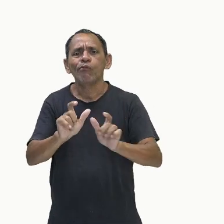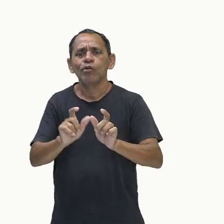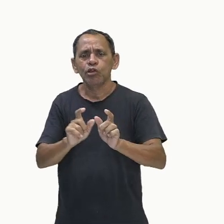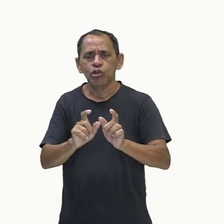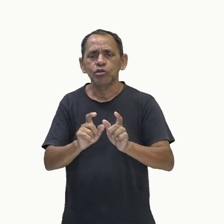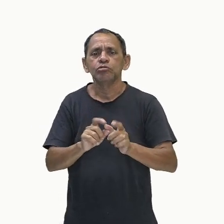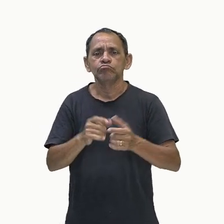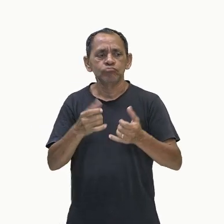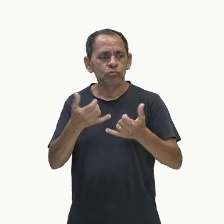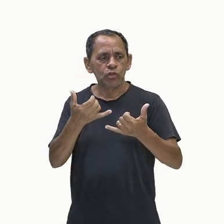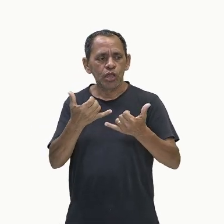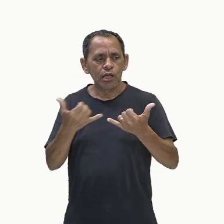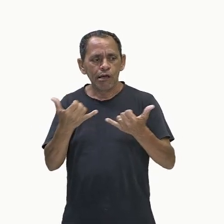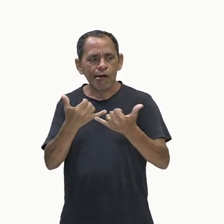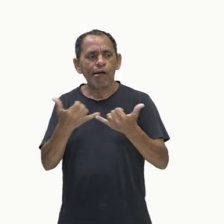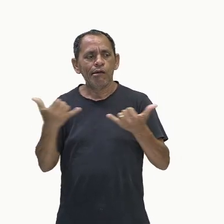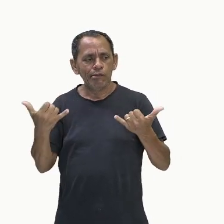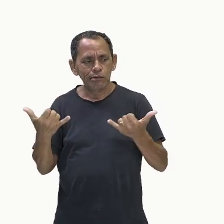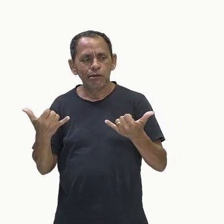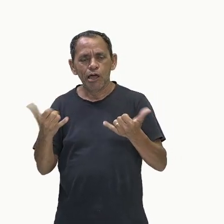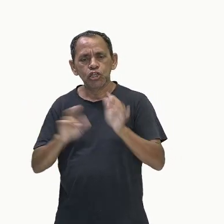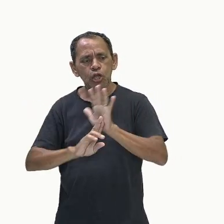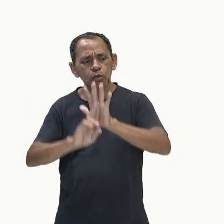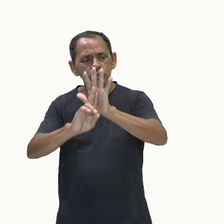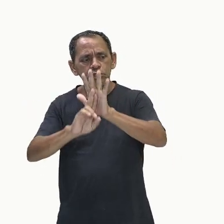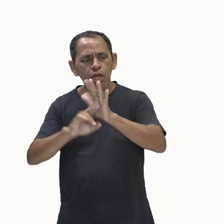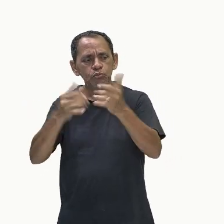linhas horizontais. E as linhas